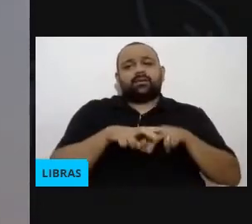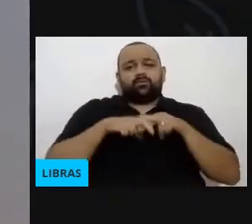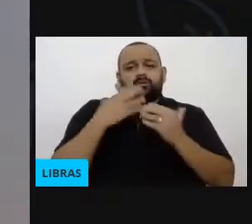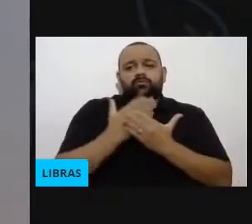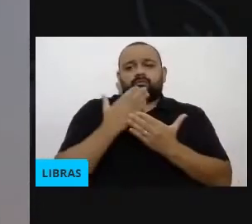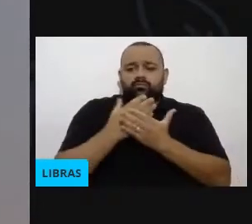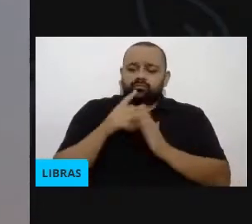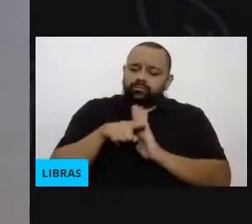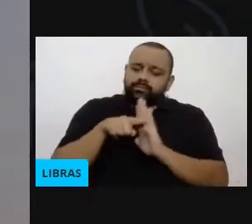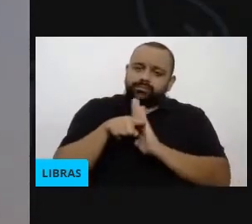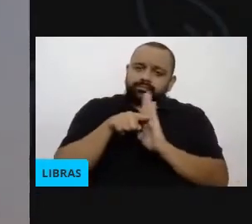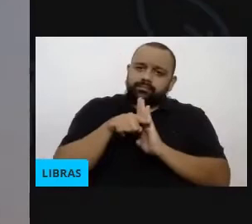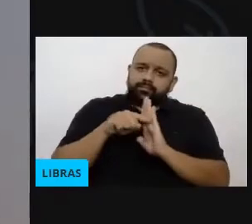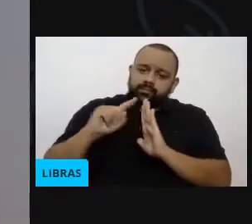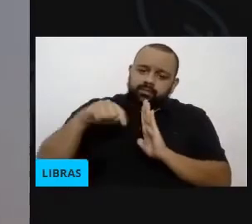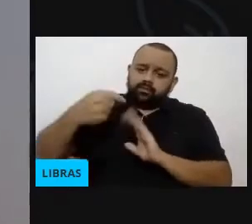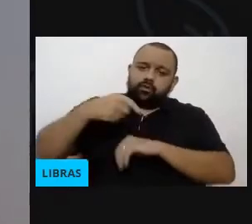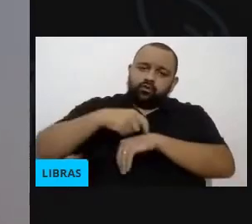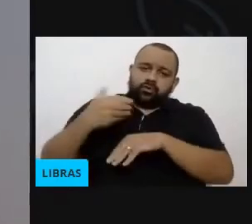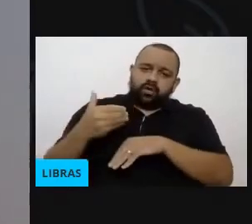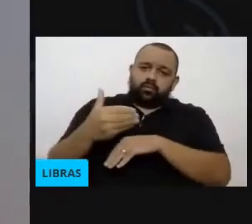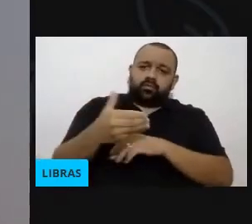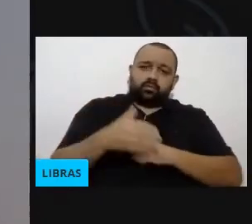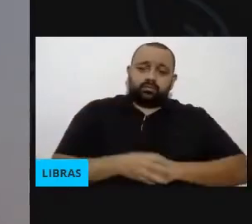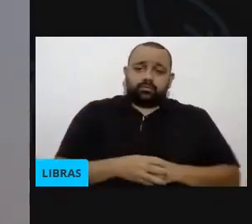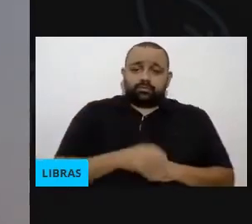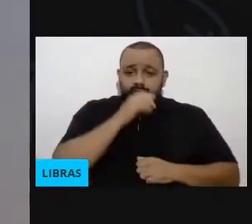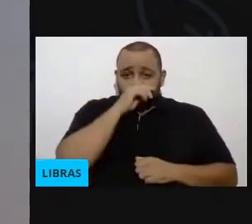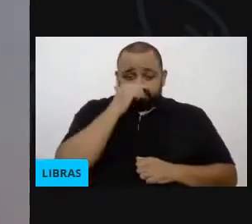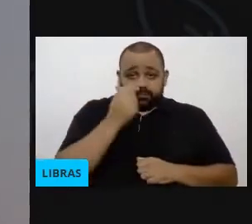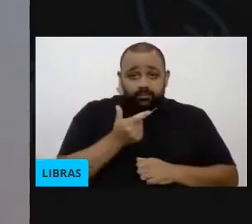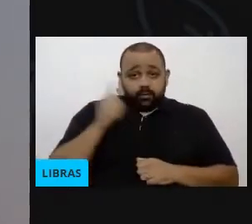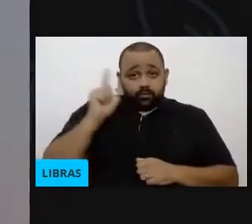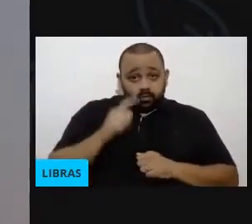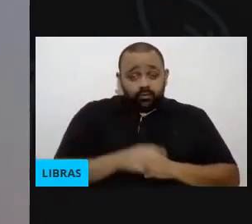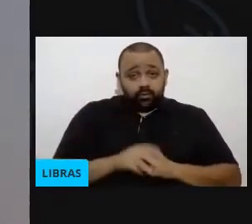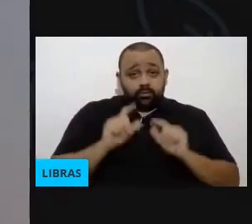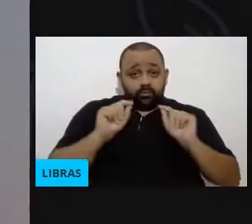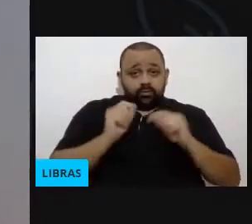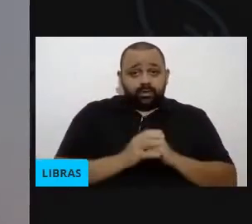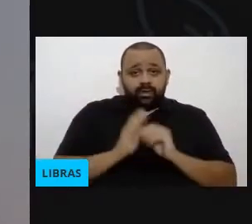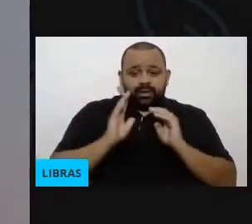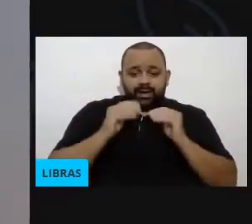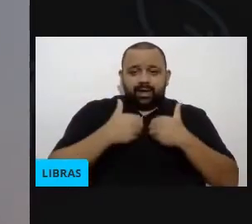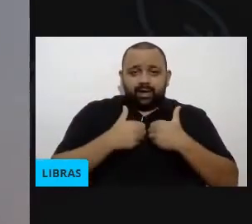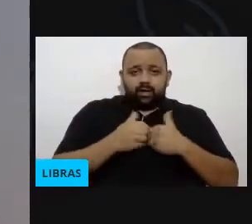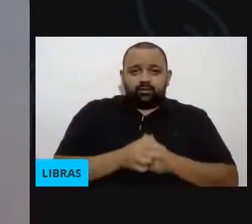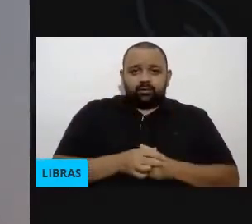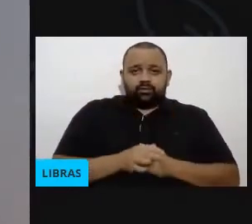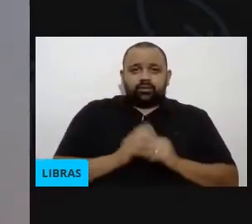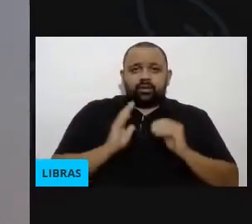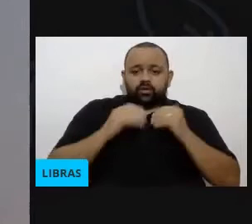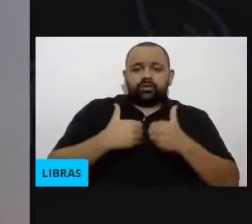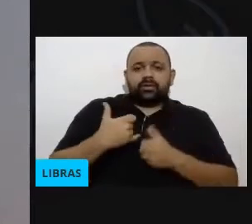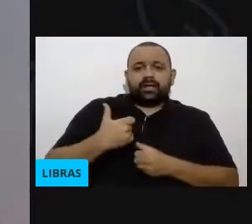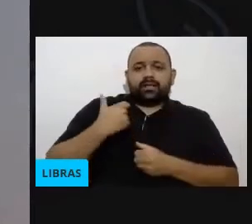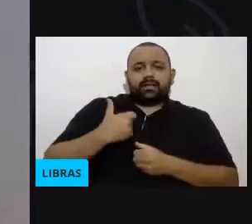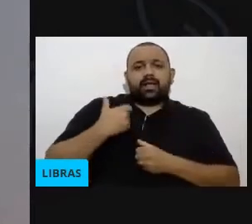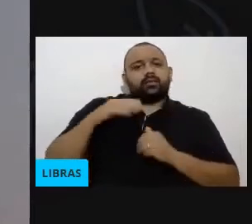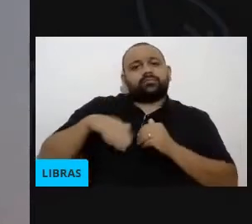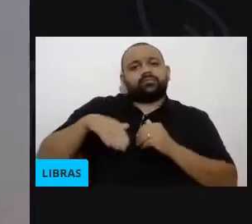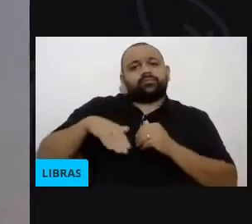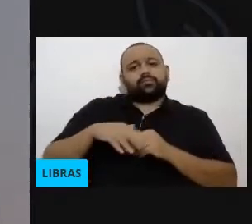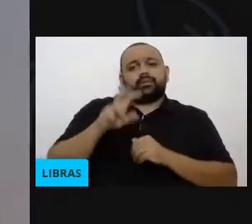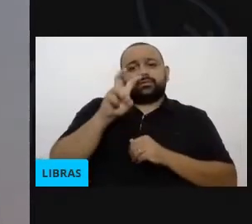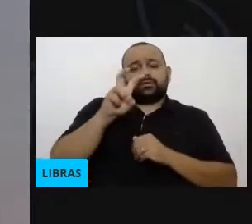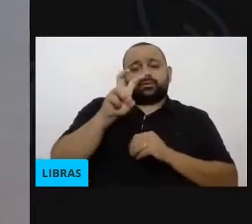feitos agora, depois de um determinado período. A outra população é a população de autistas com baixa idade, crianças abaixo de 5